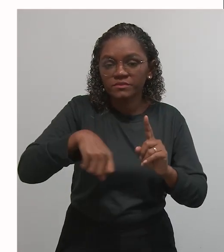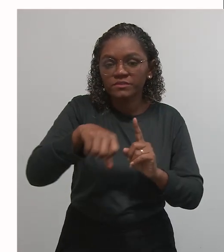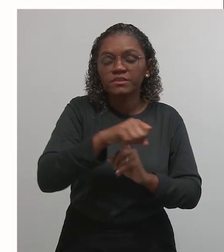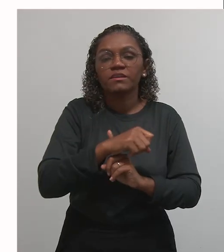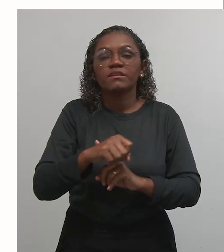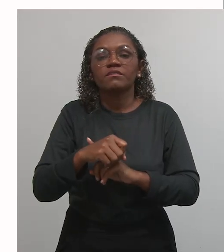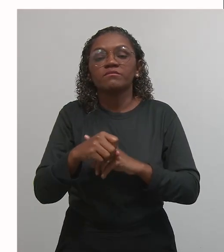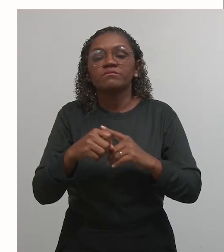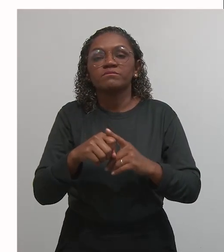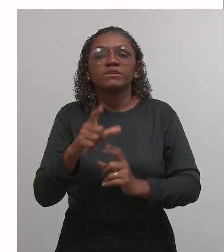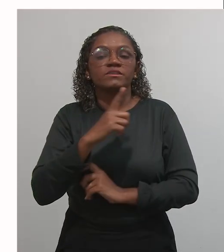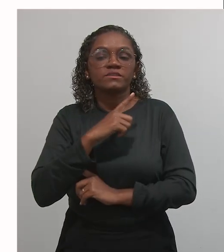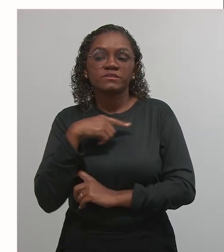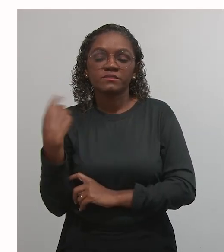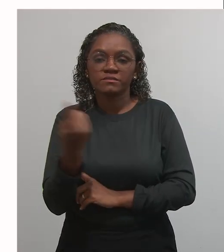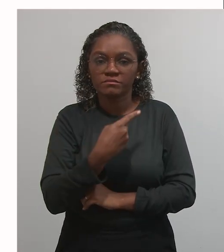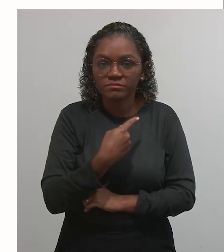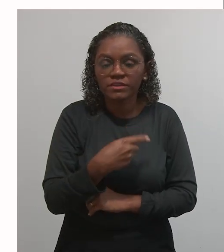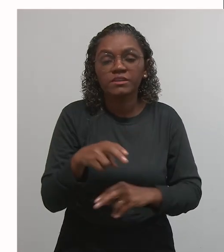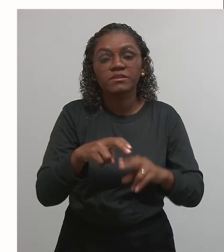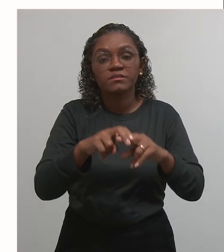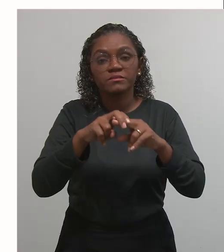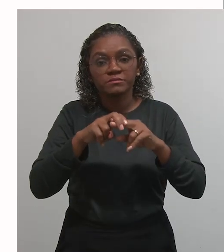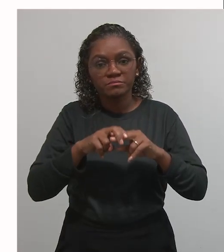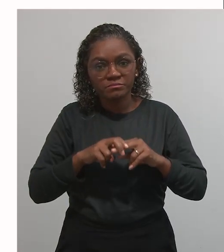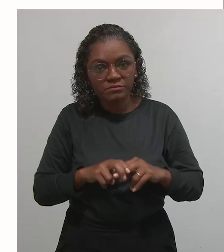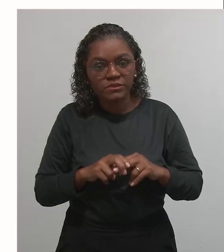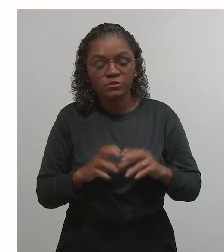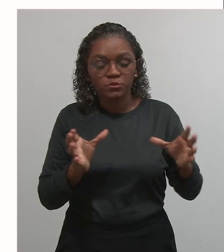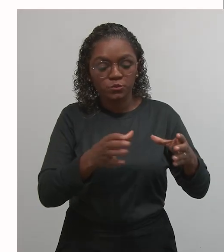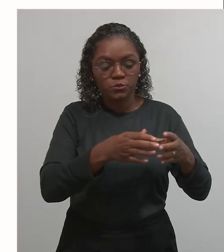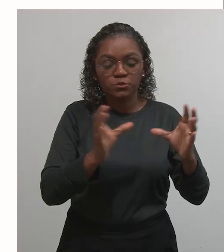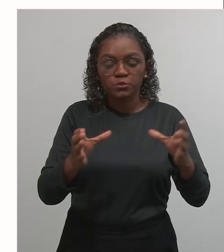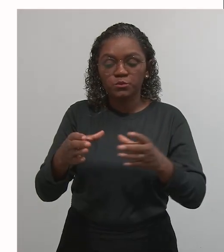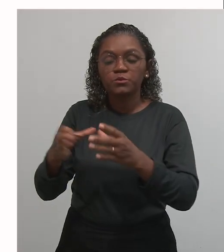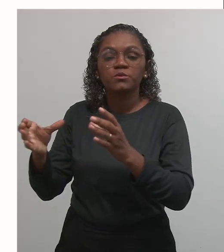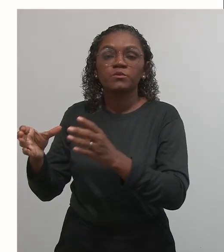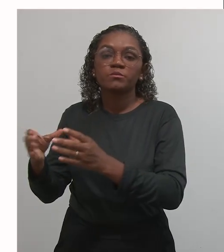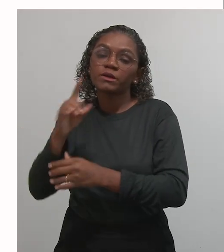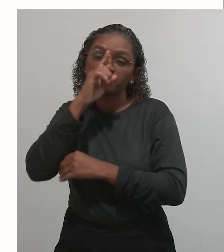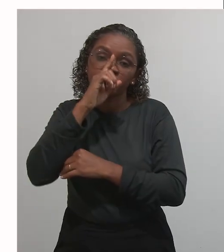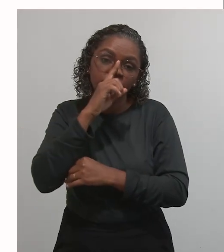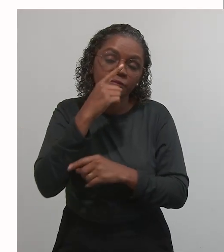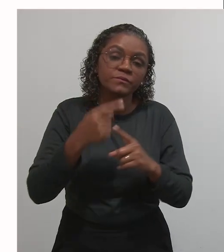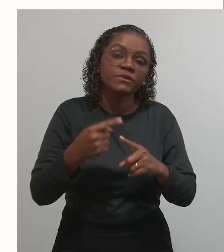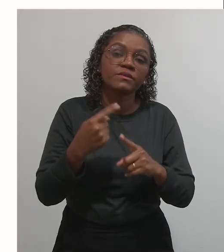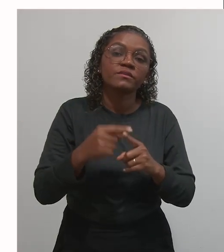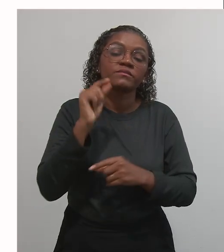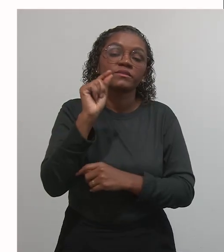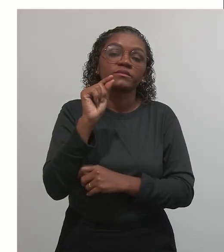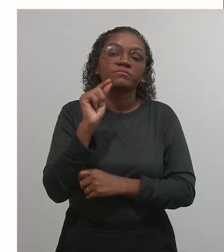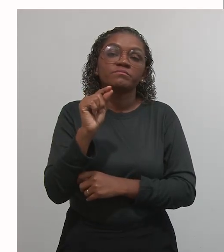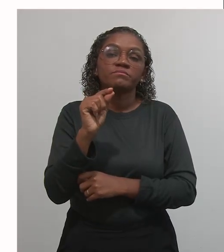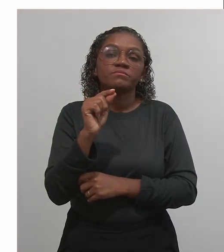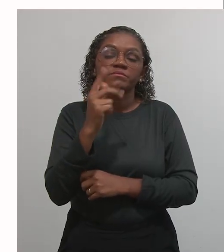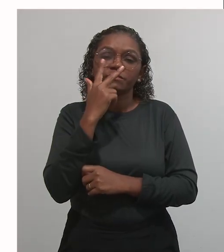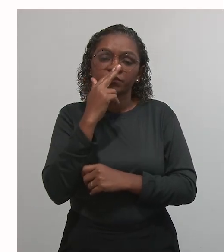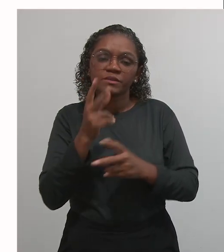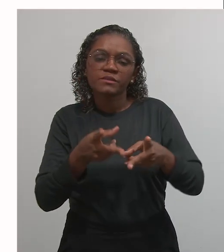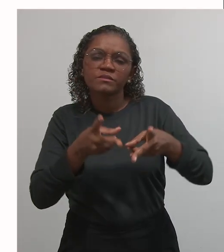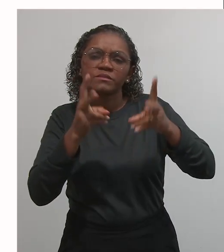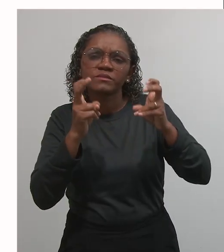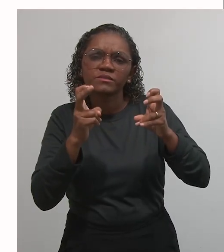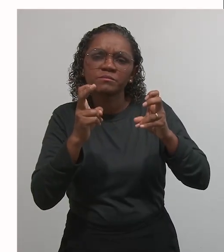que nós estamos inseridos coloca em risco os interesses dos grupos particulares, cujos discursos dominantes deixam a impressão